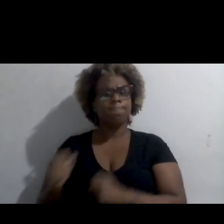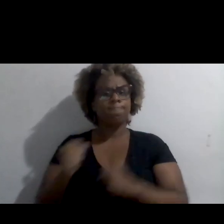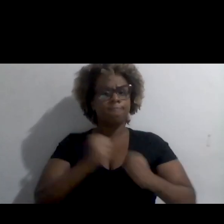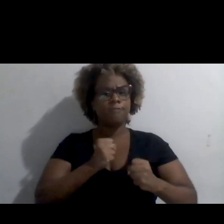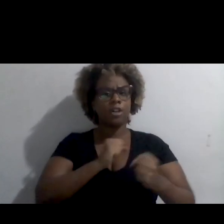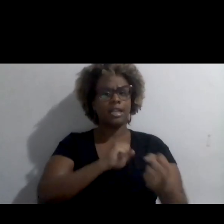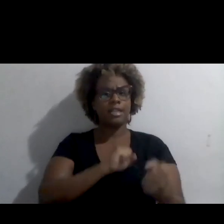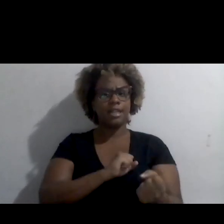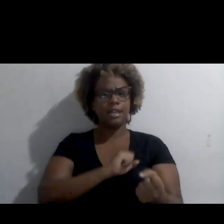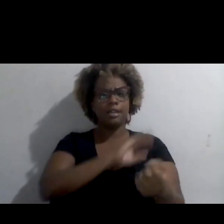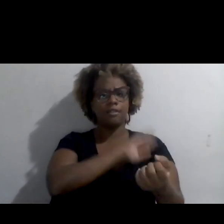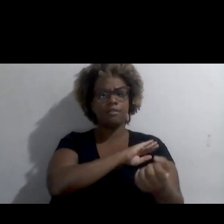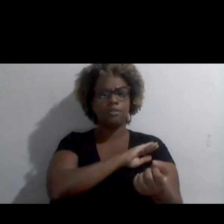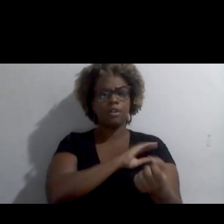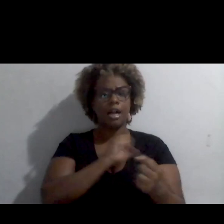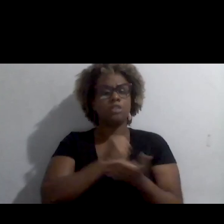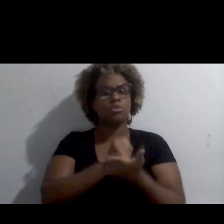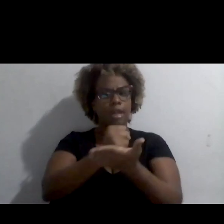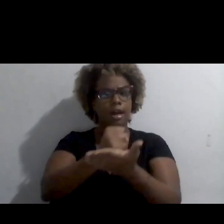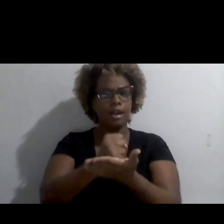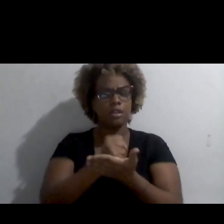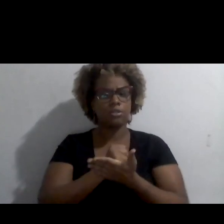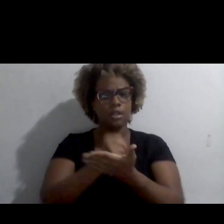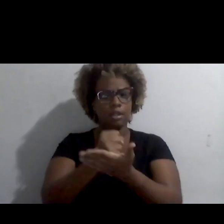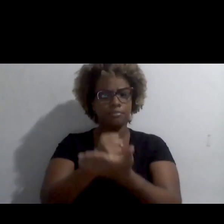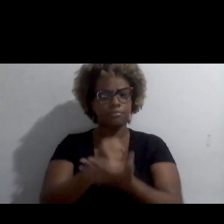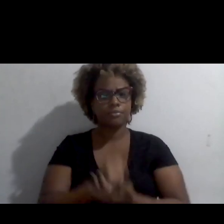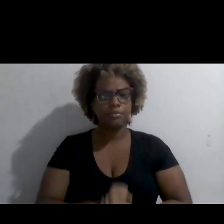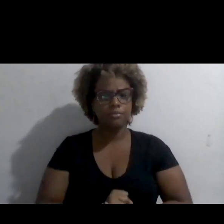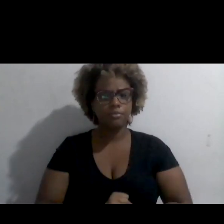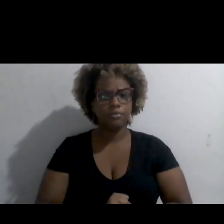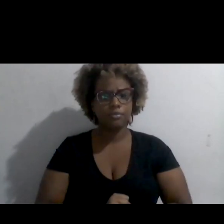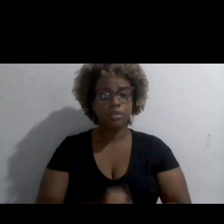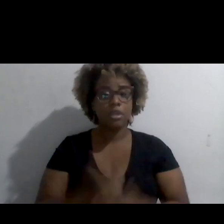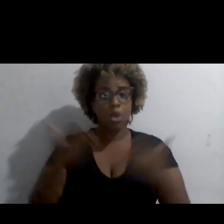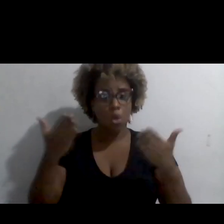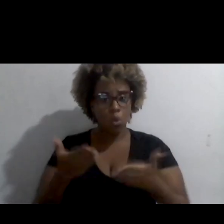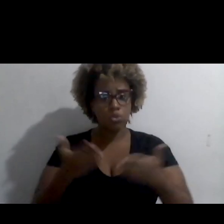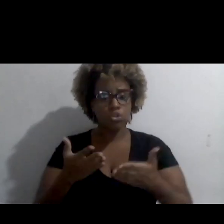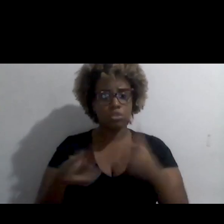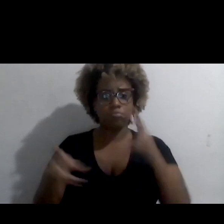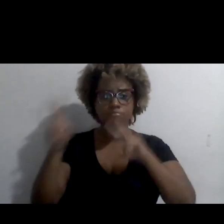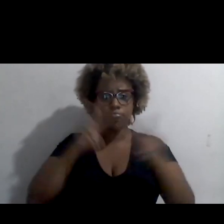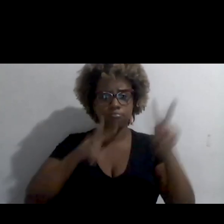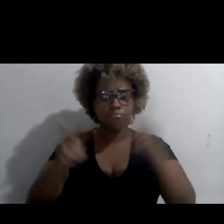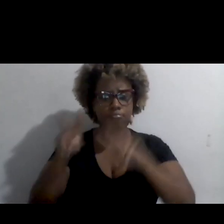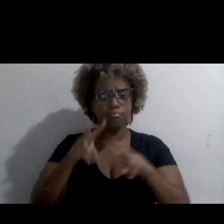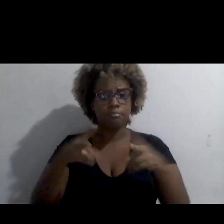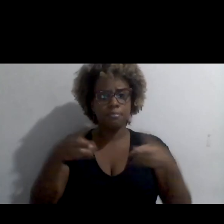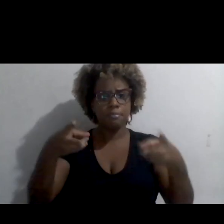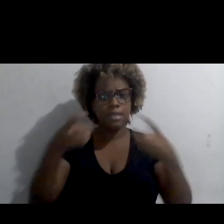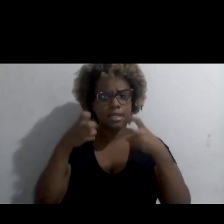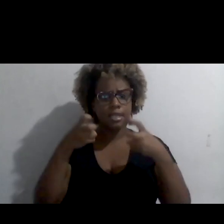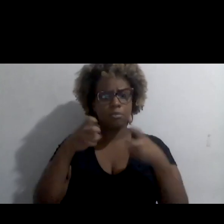dança, porque a dança já tinha o espaço dela, que era a Escola de Dança da FUNCEB. Hoje, eu vejo sendo publicado coisas de dança